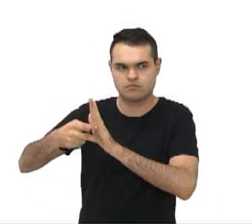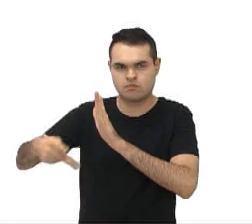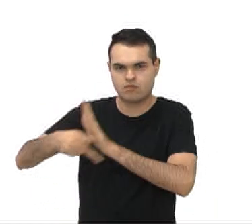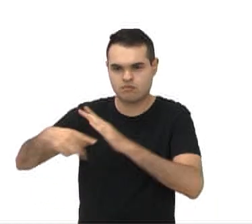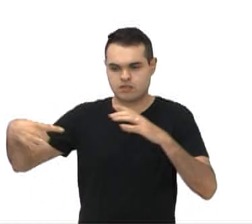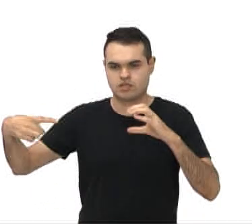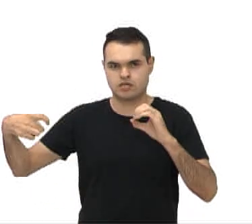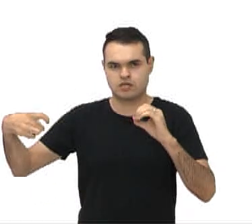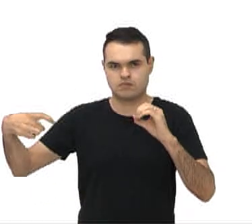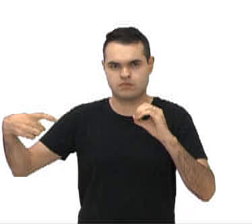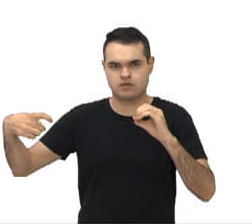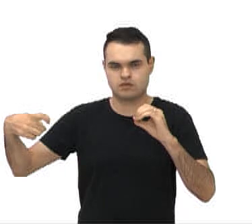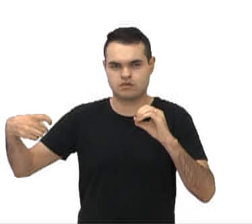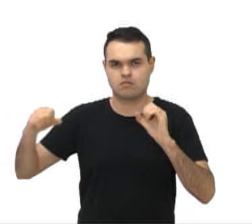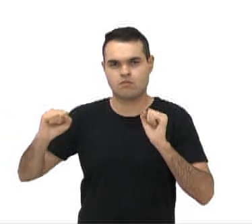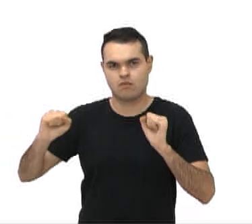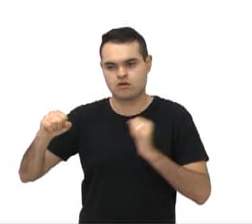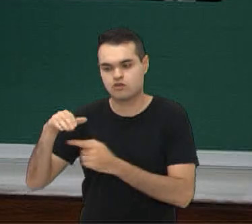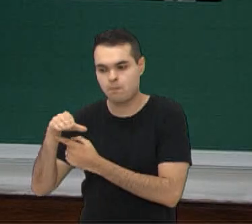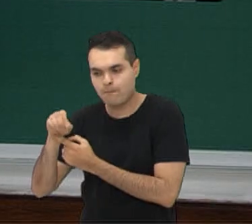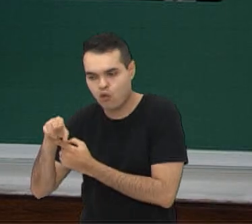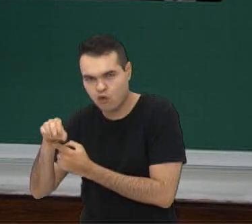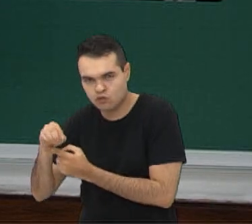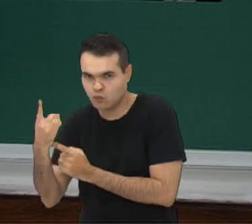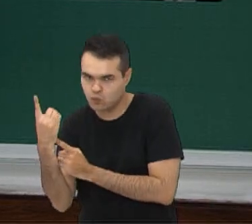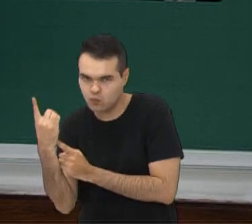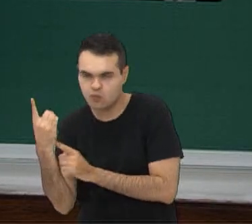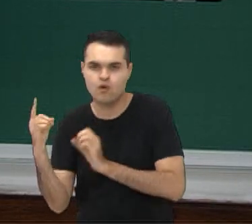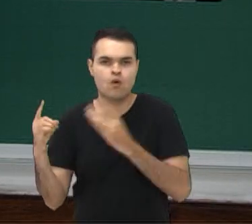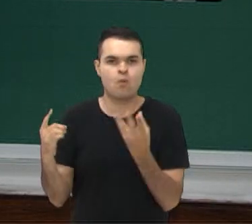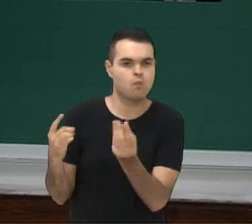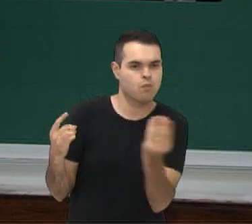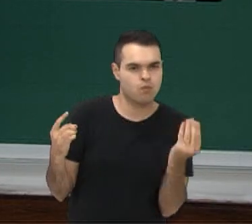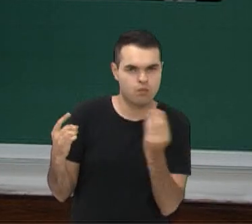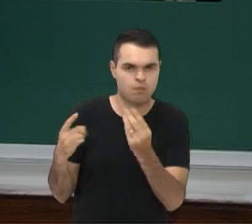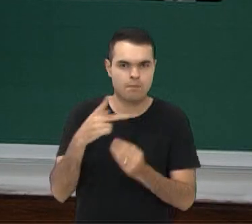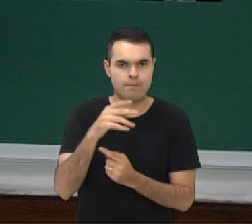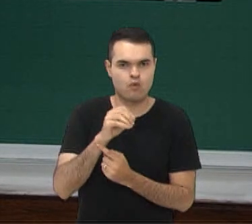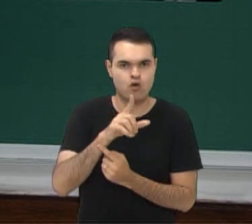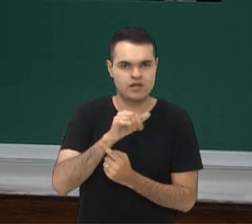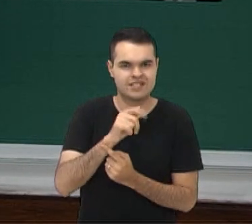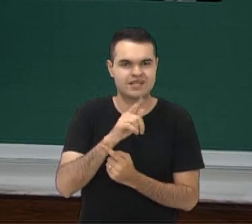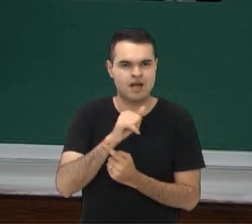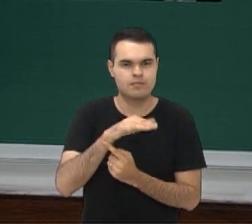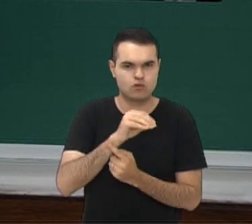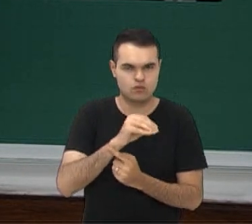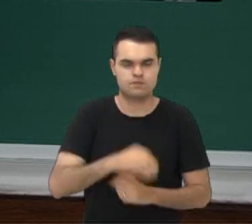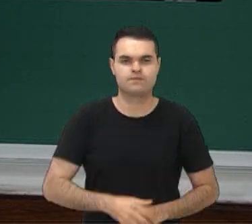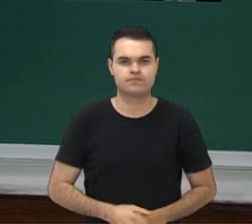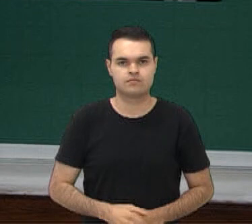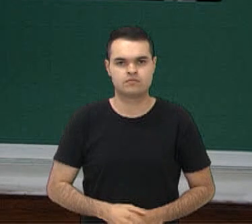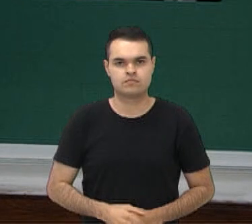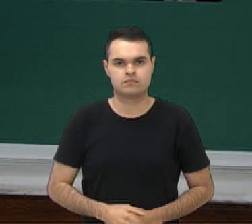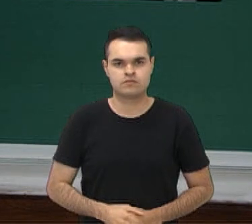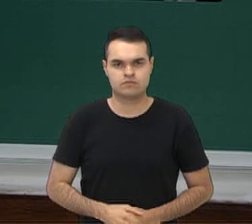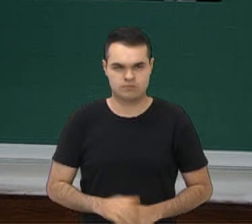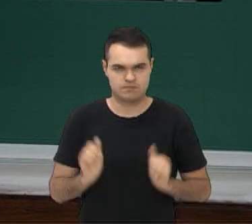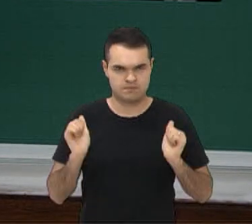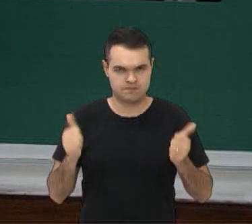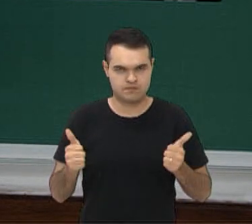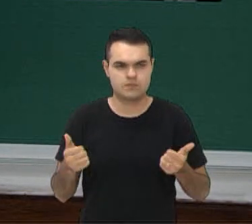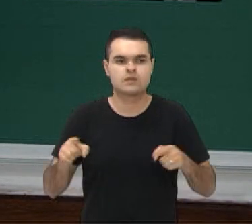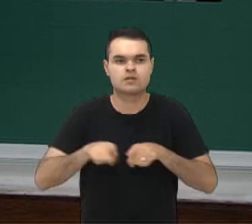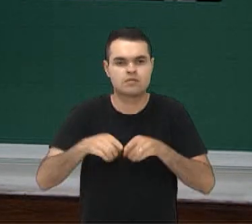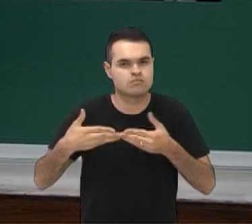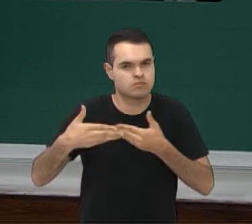gametas do parceiro, ou seja, eu posso ser monogâmico ou poligâmico, que a gente já vai entender o que significa isso, monogamia e poligamia. E